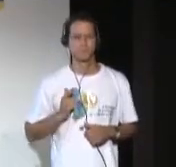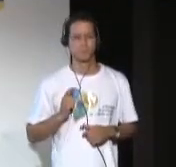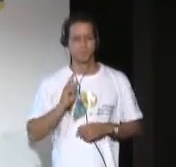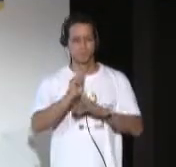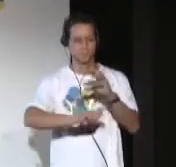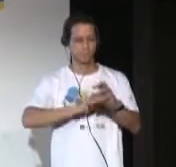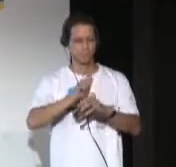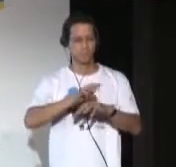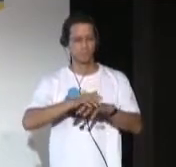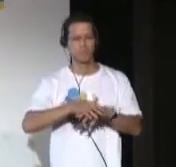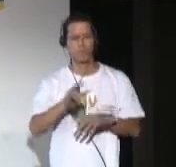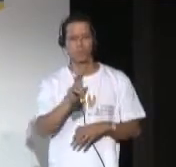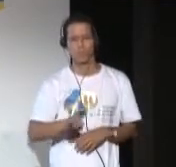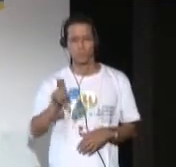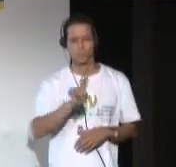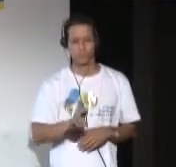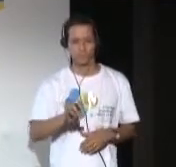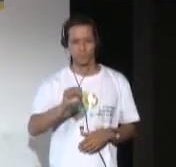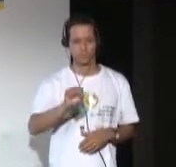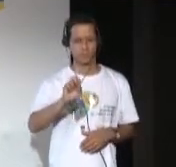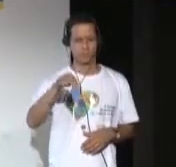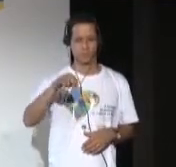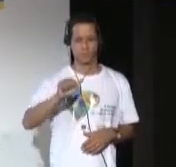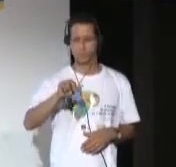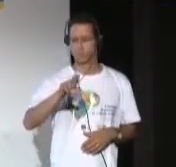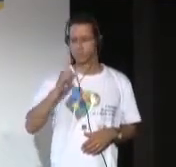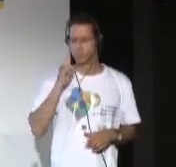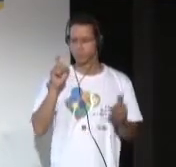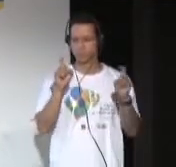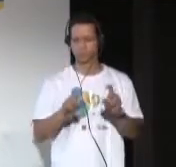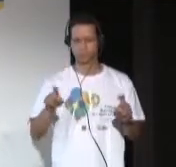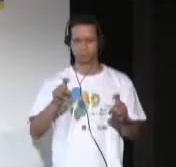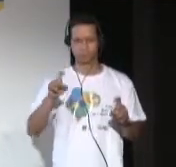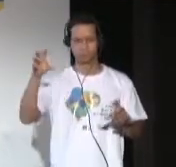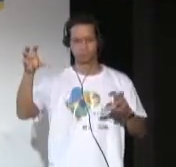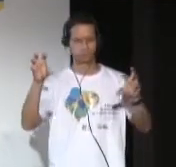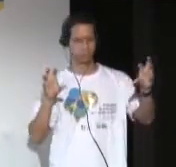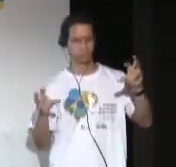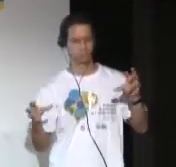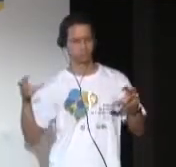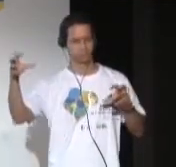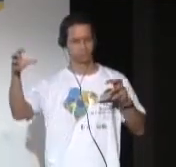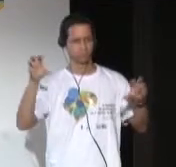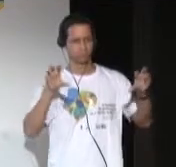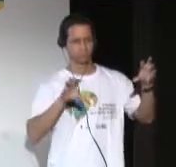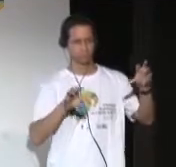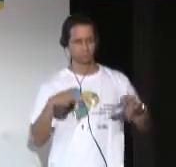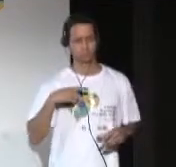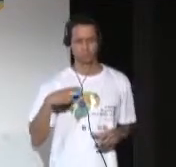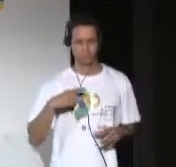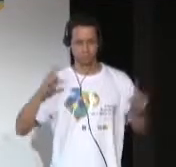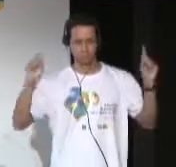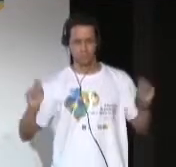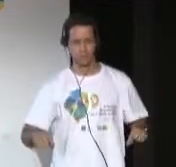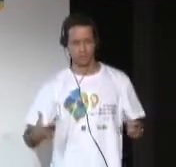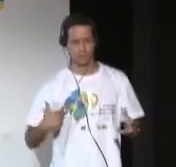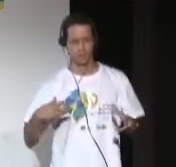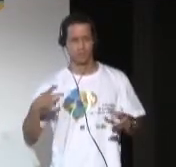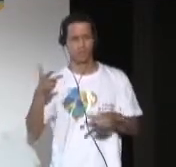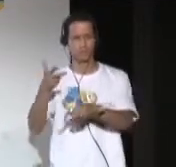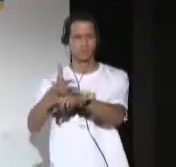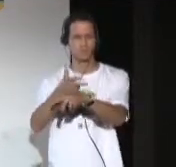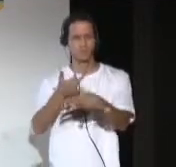geografia, onde utilizamos sensores que ficam posicionados em diferentes pontos da escola. E esses sensores